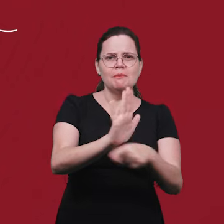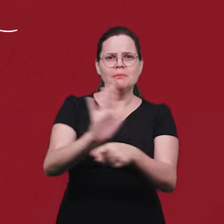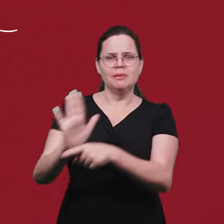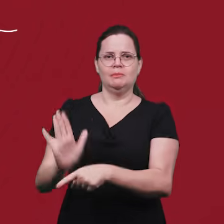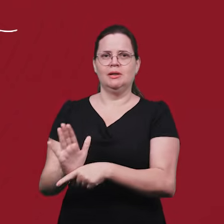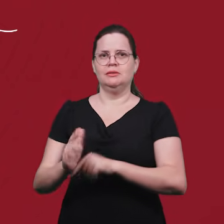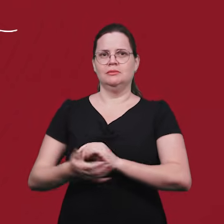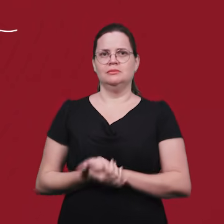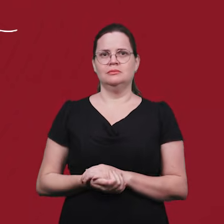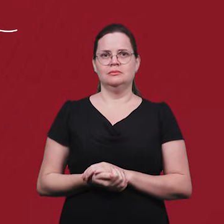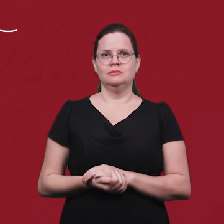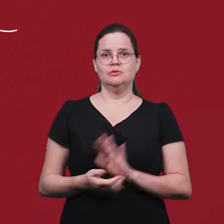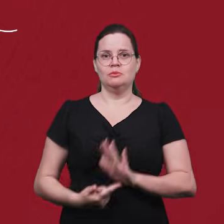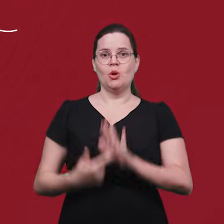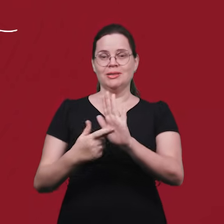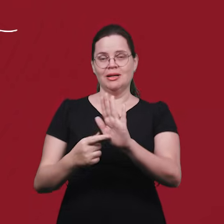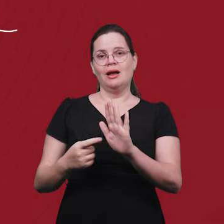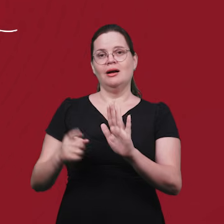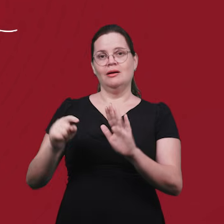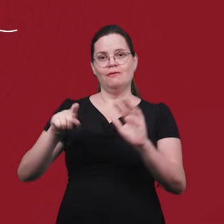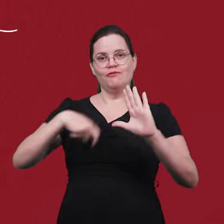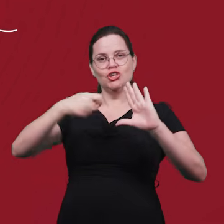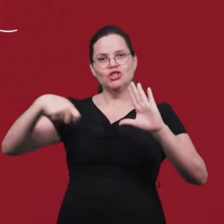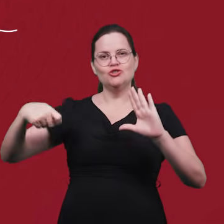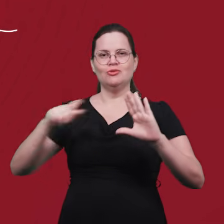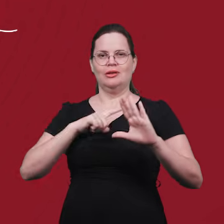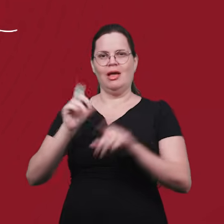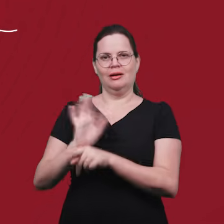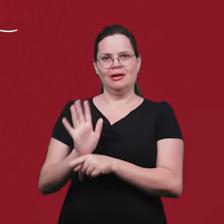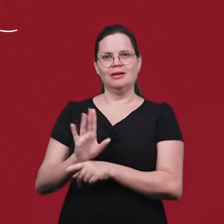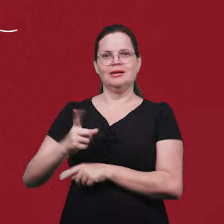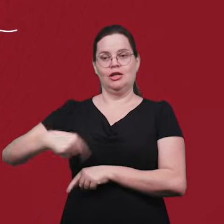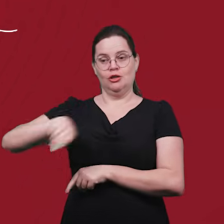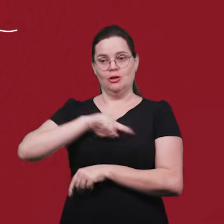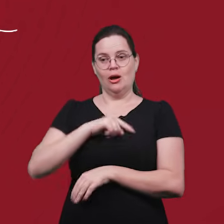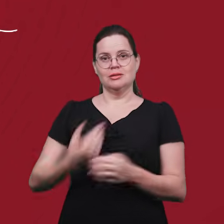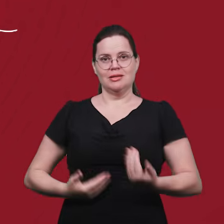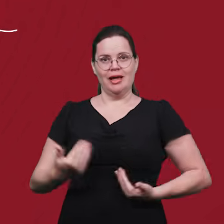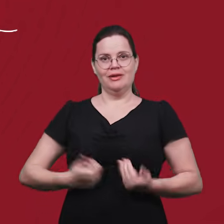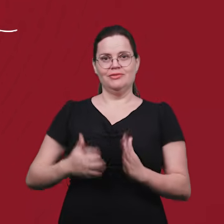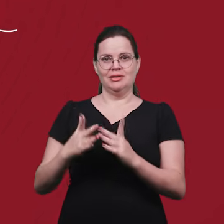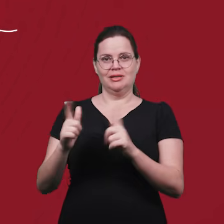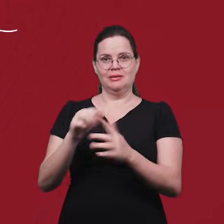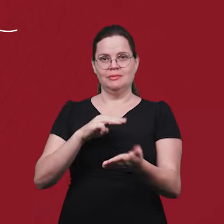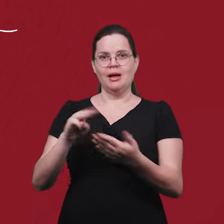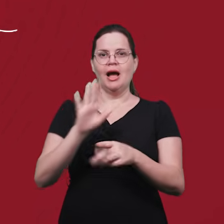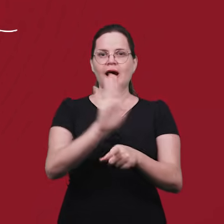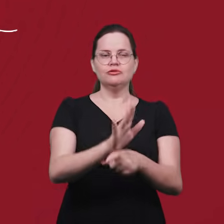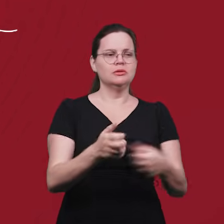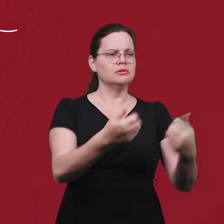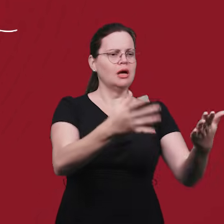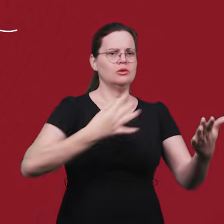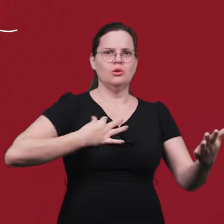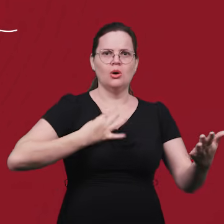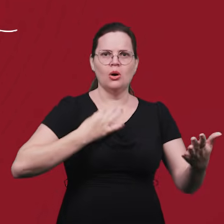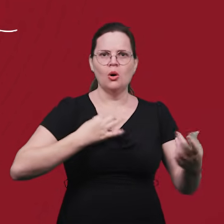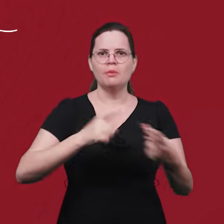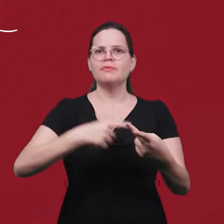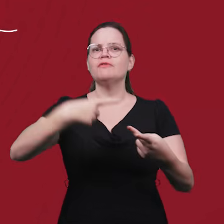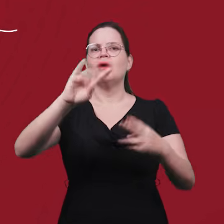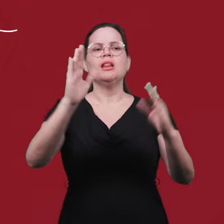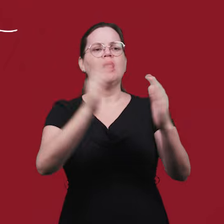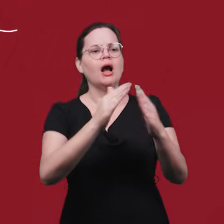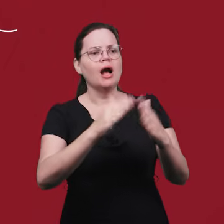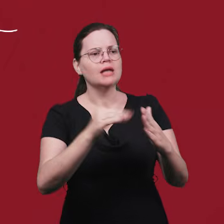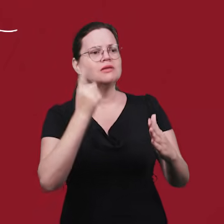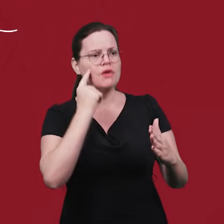Eu vou enviar alguns vídeos dos nossos irmãos assim, ajudando com roupas, indo